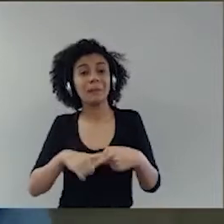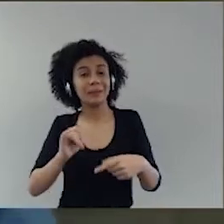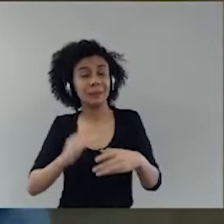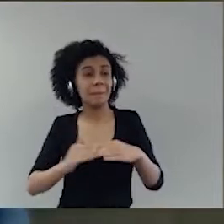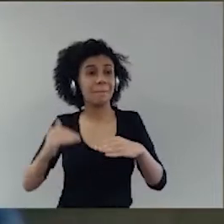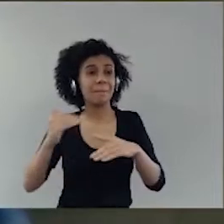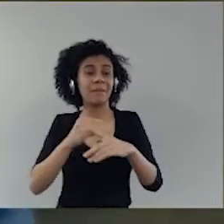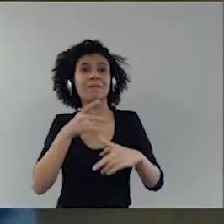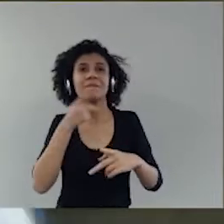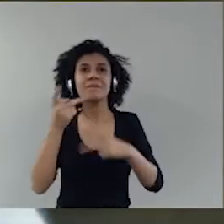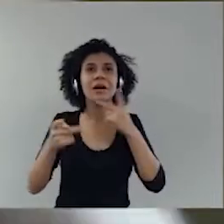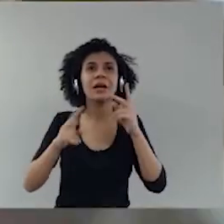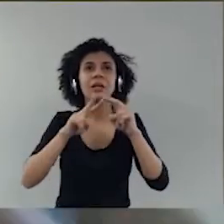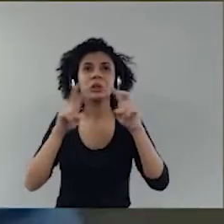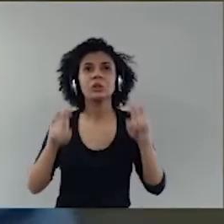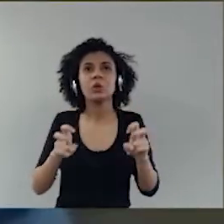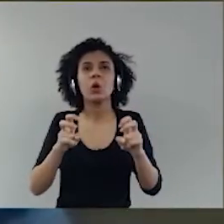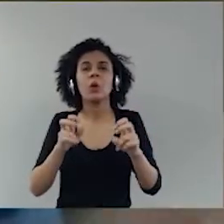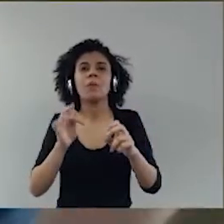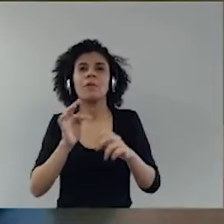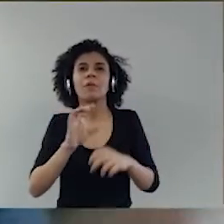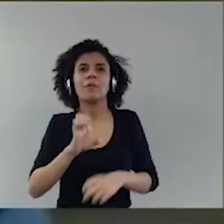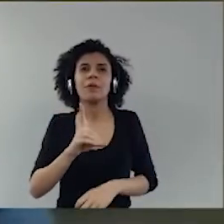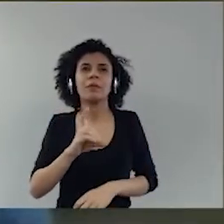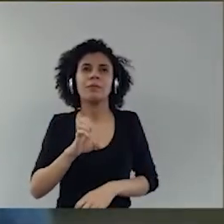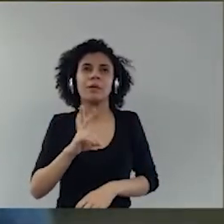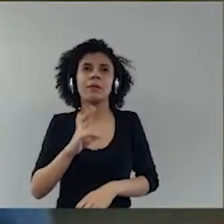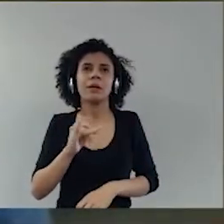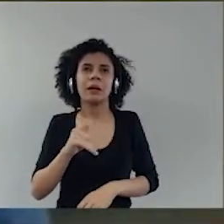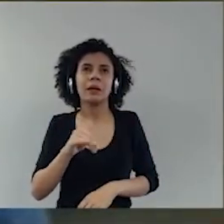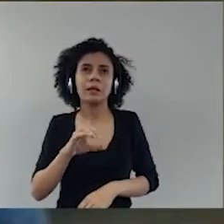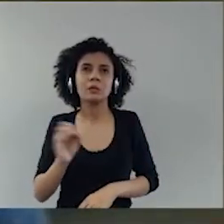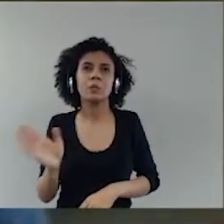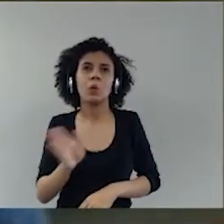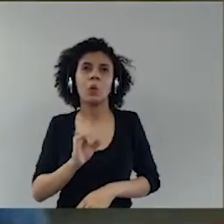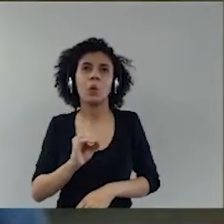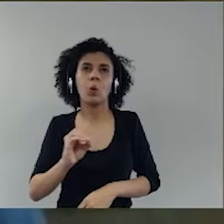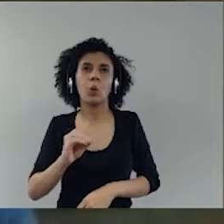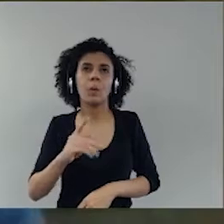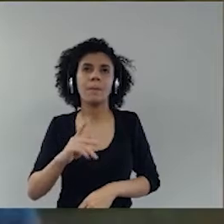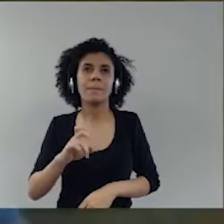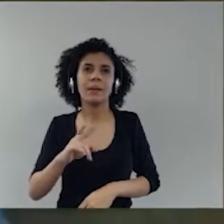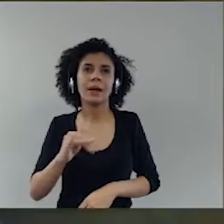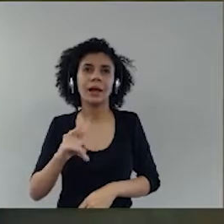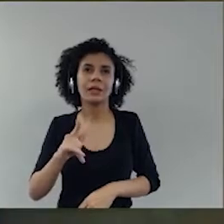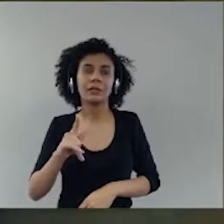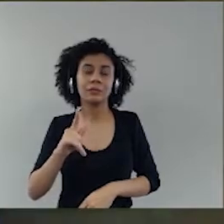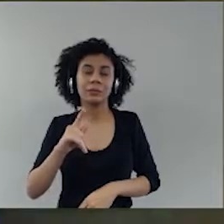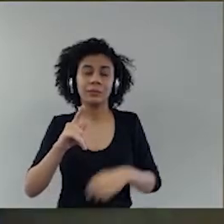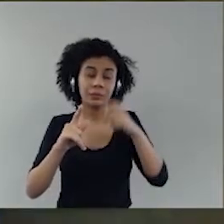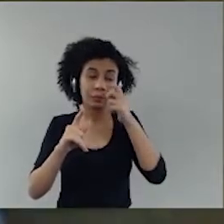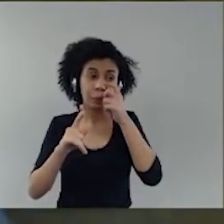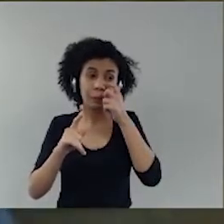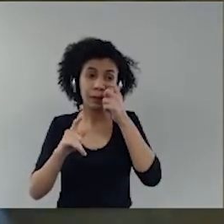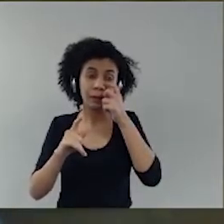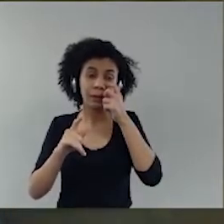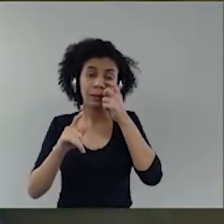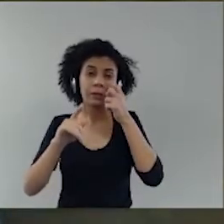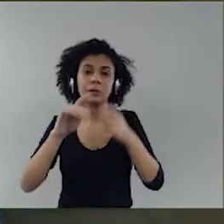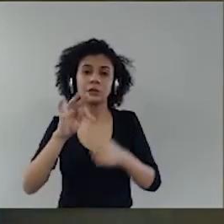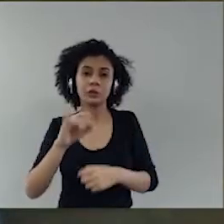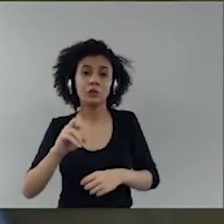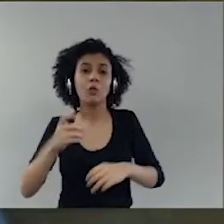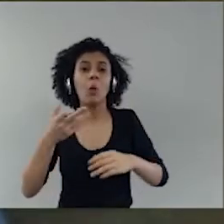mais que se fale em um federalismo cooperativo, né, ou de equilíbrio, é inequívoco